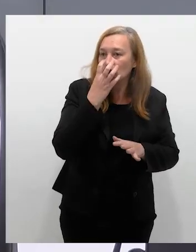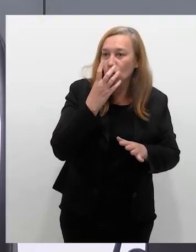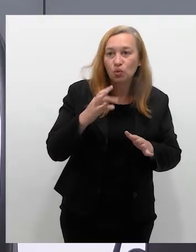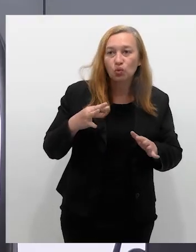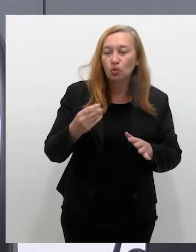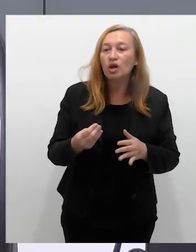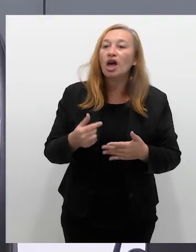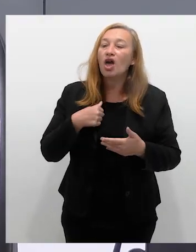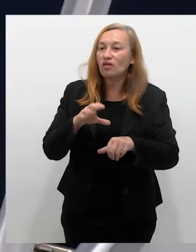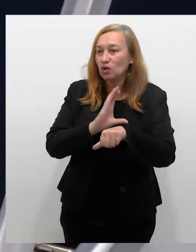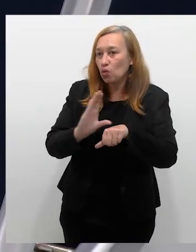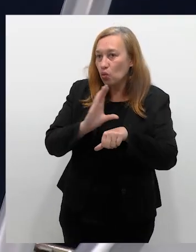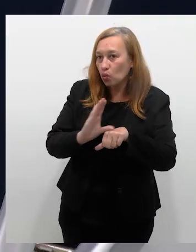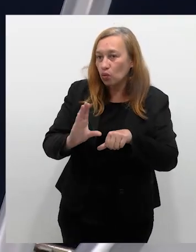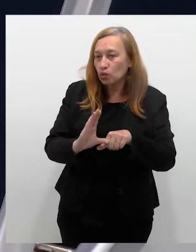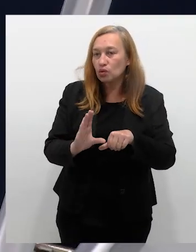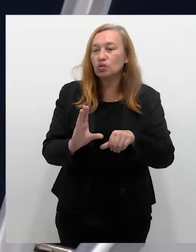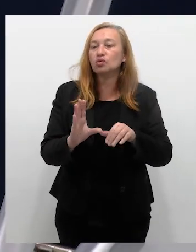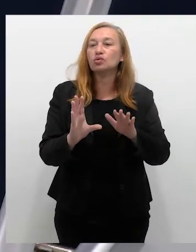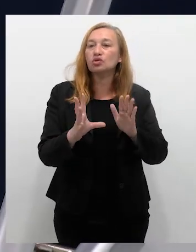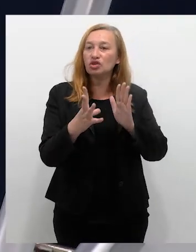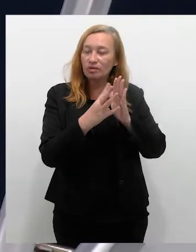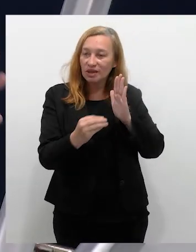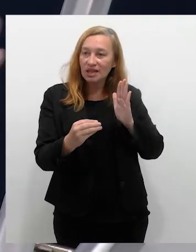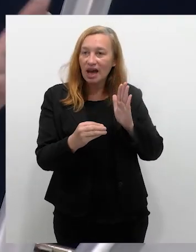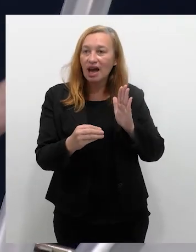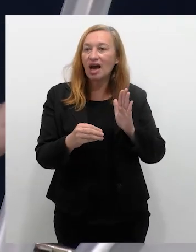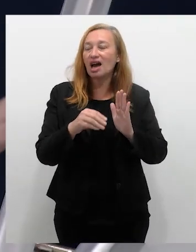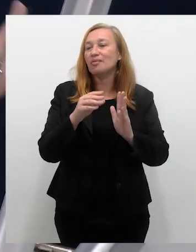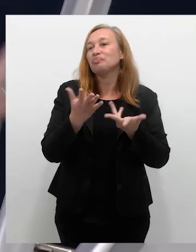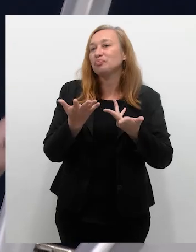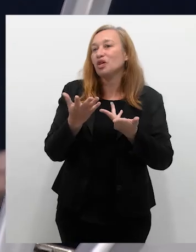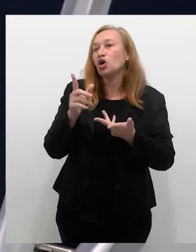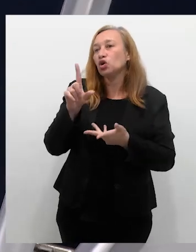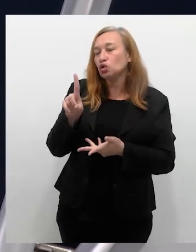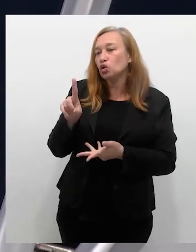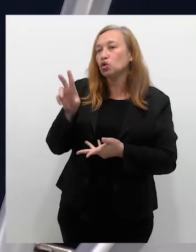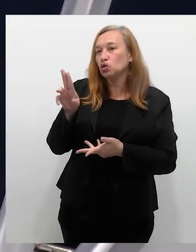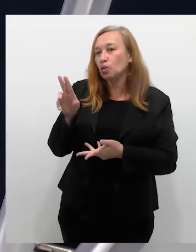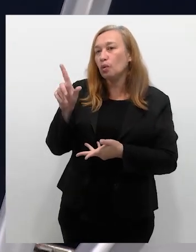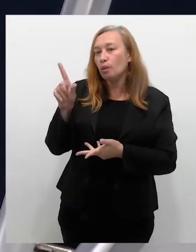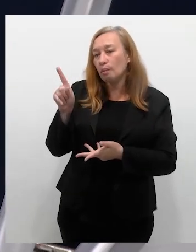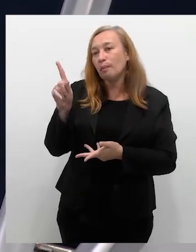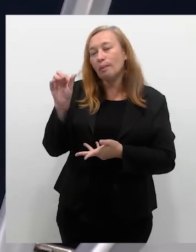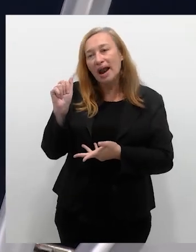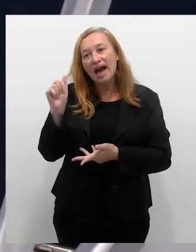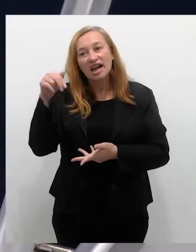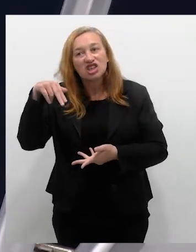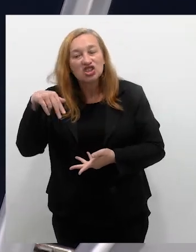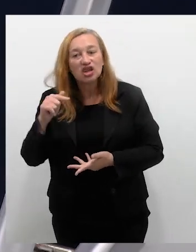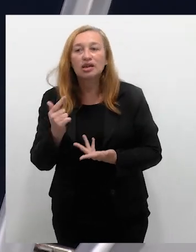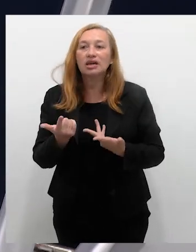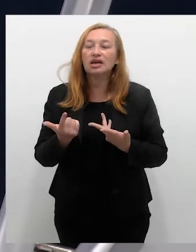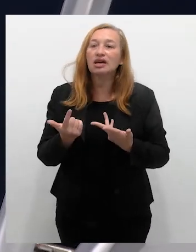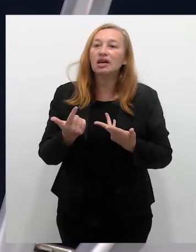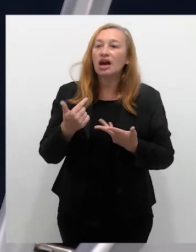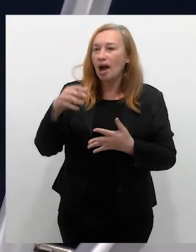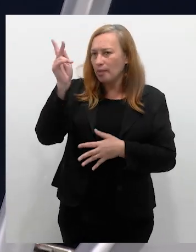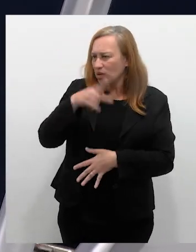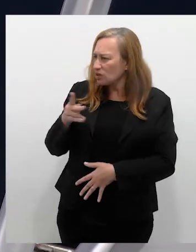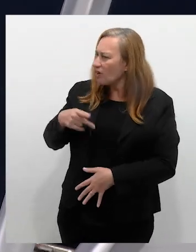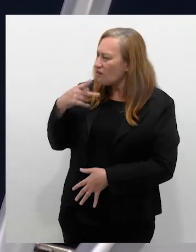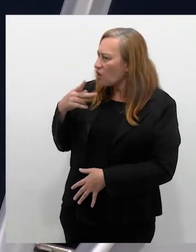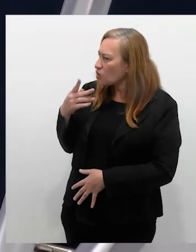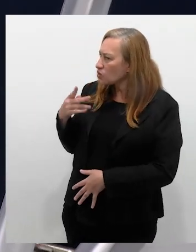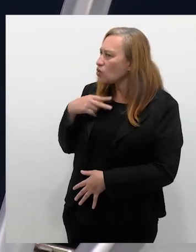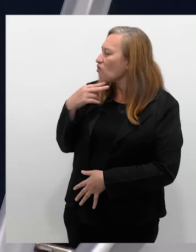Rio, eu falei, vamos fazer um curso de dublagem. Eu fazia cinema, estava fazendo tudo. Falei, vamos fazer um curso de dublagem. Fui fazer o curso de dublagem e a